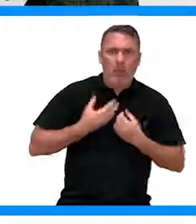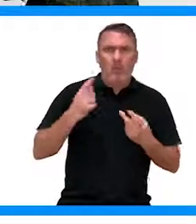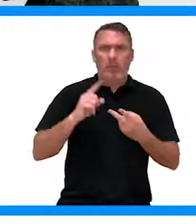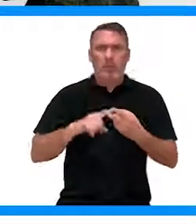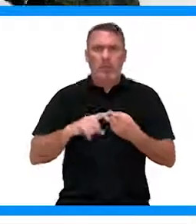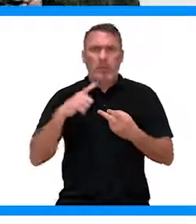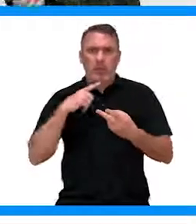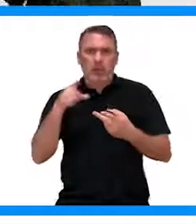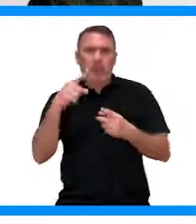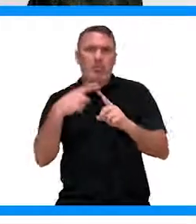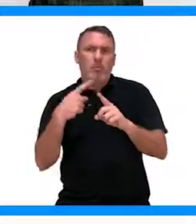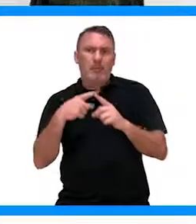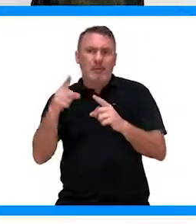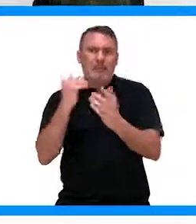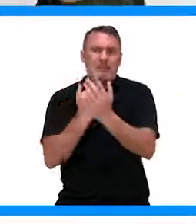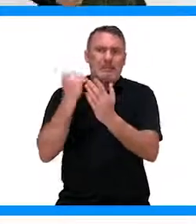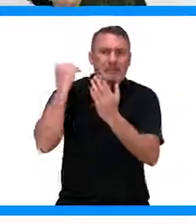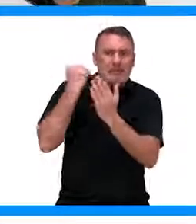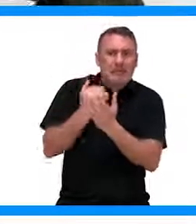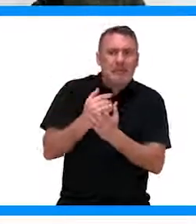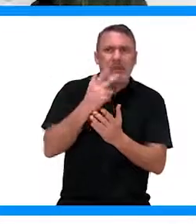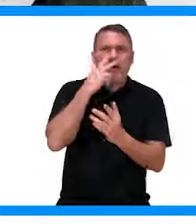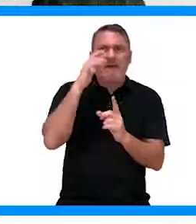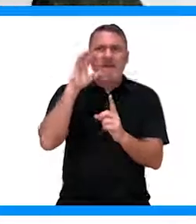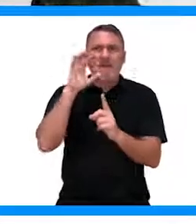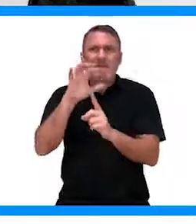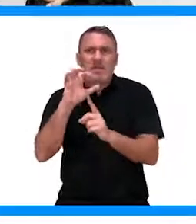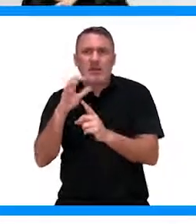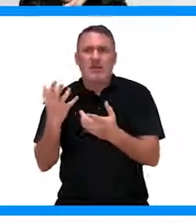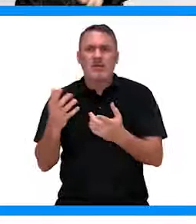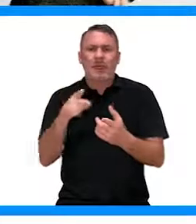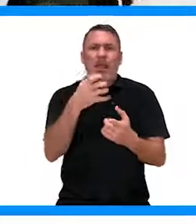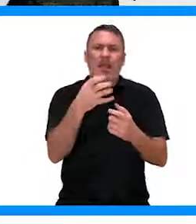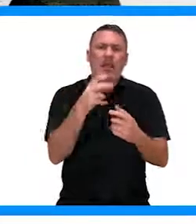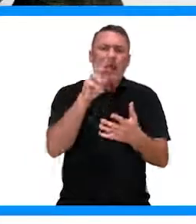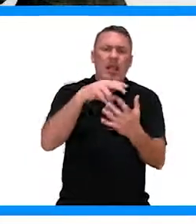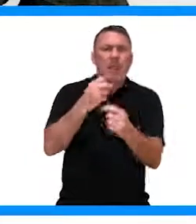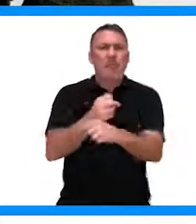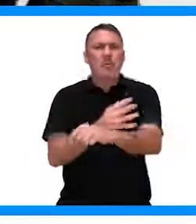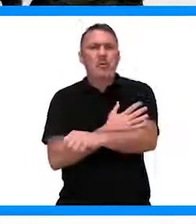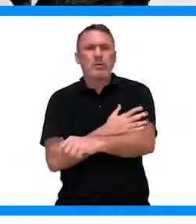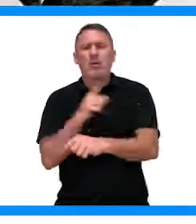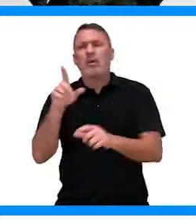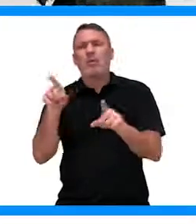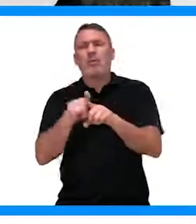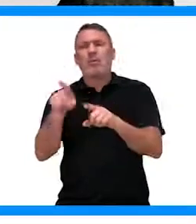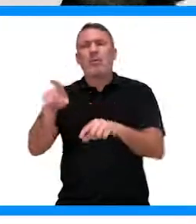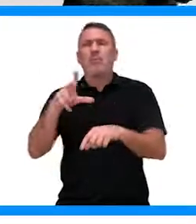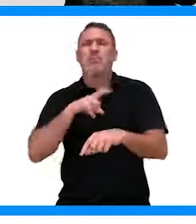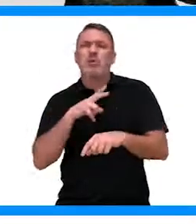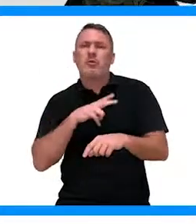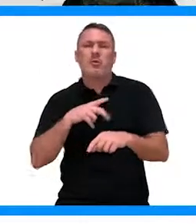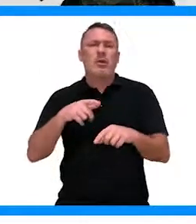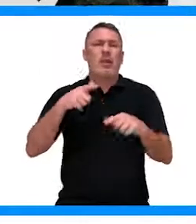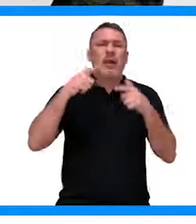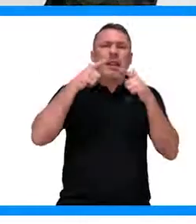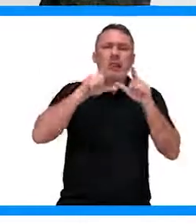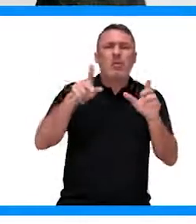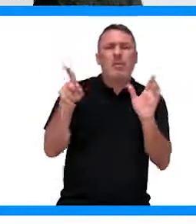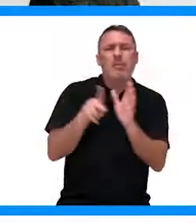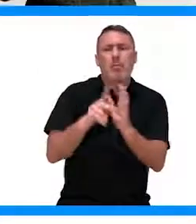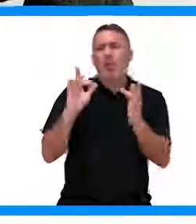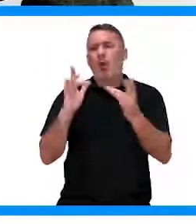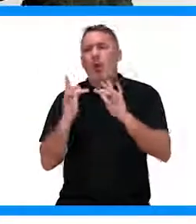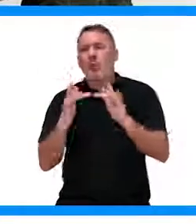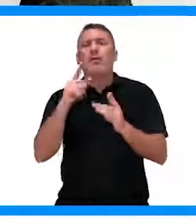Em forma de poema. Tem a função de apelar, de convencer alguém, ou quer emocionar, ou quer falar da própria língua, ou quer